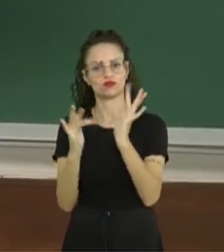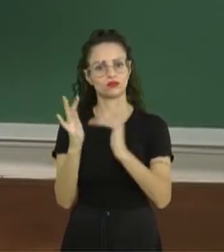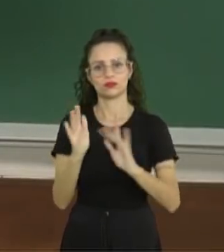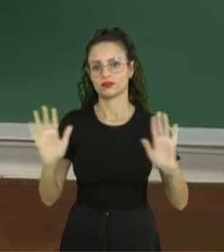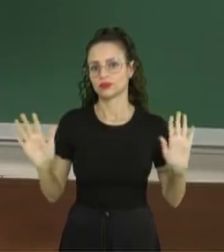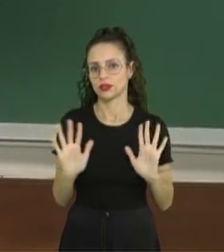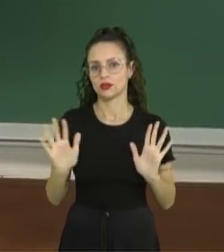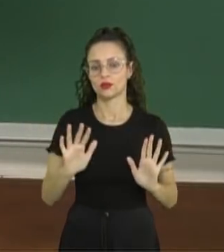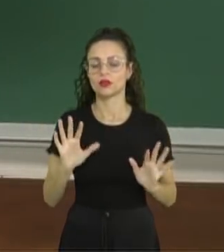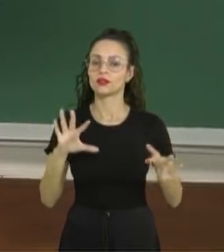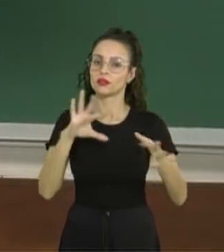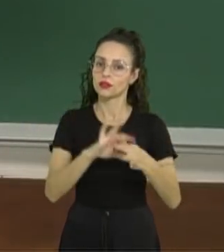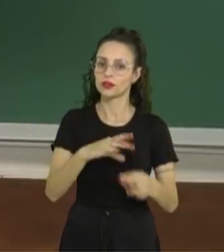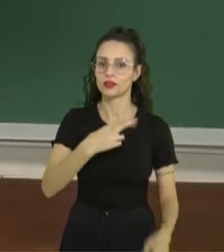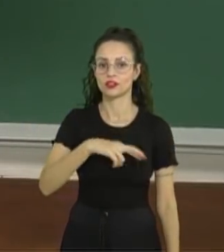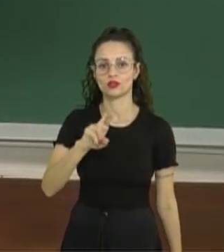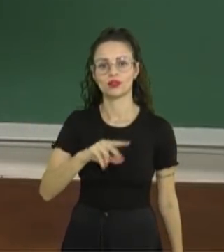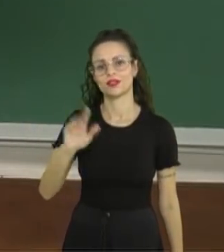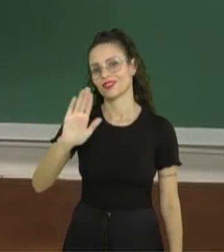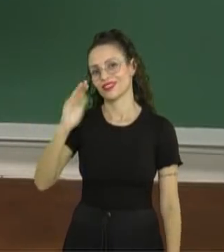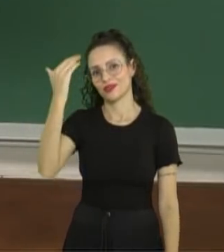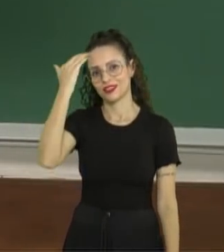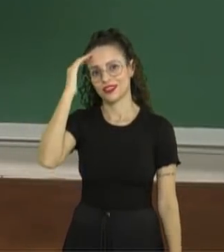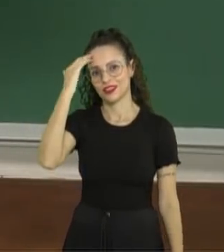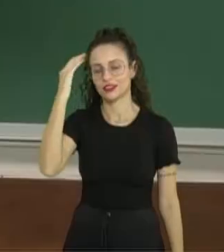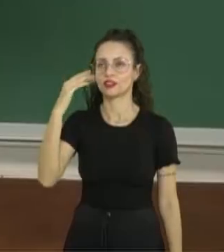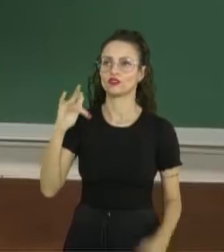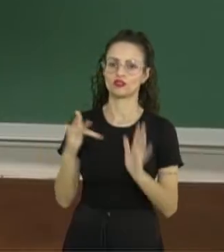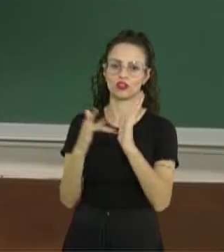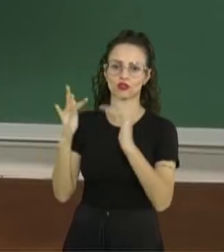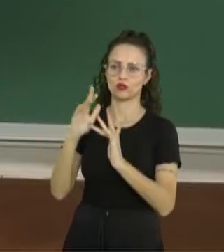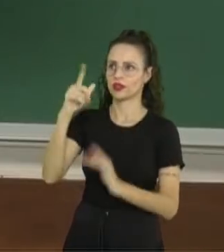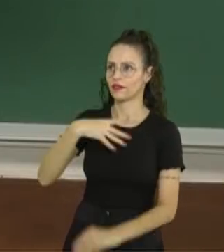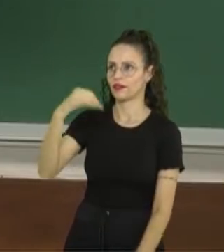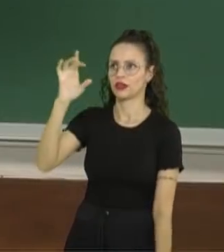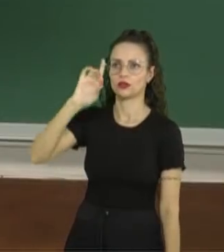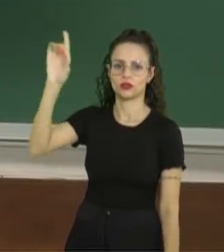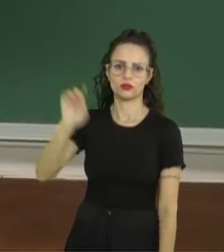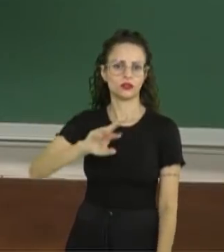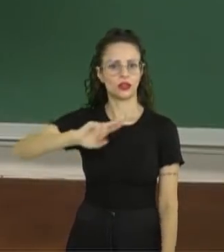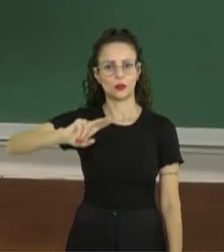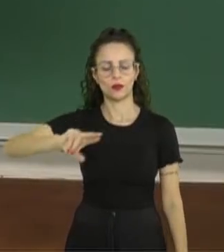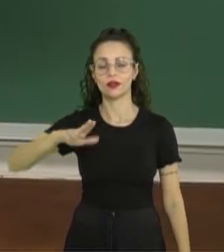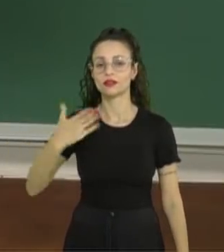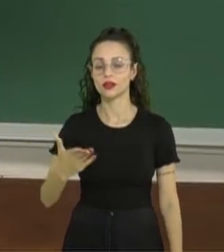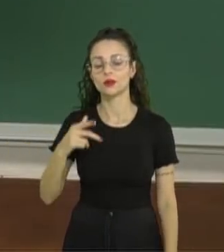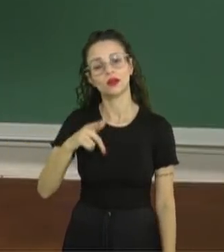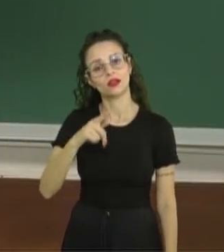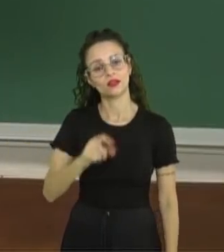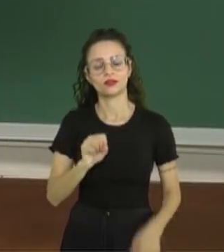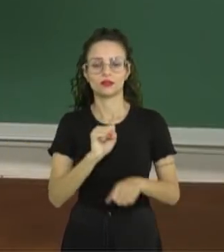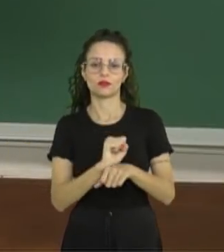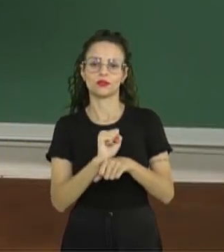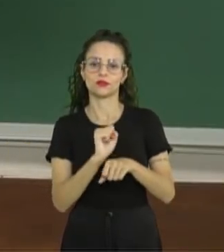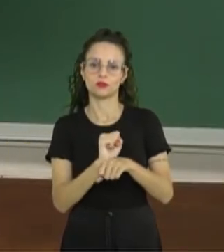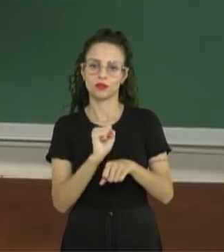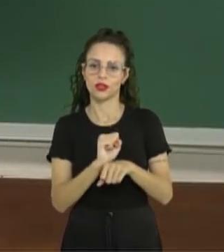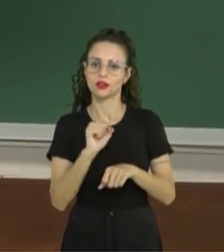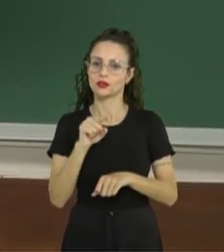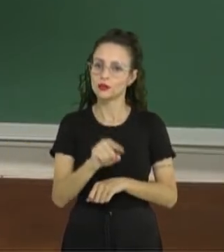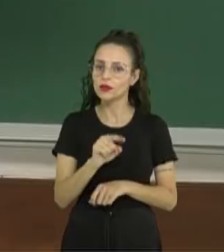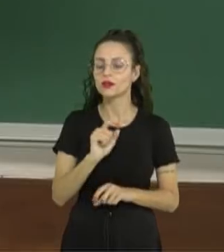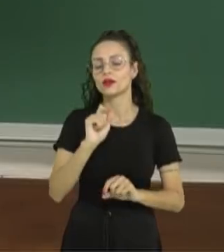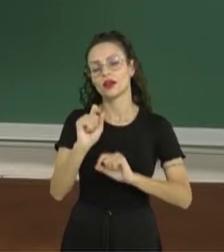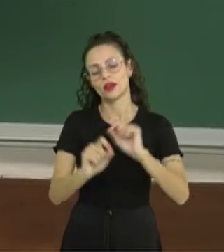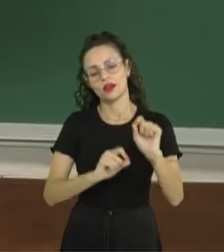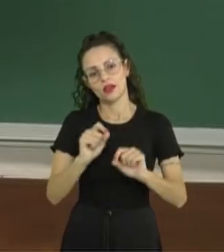religiosa, eles não entendem Jesus Cristo como Filho de Deus, o profeta, o transformador do mundo. Eles estão esperando, inclusive, essa